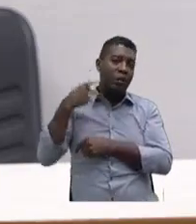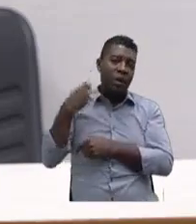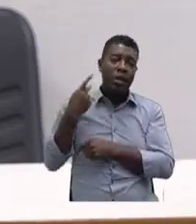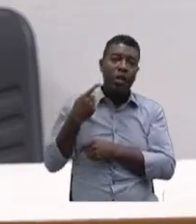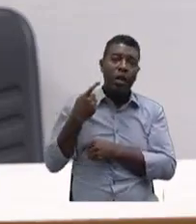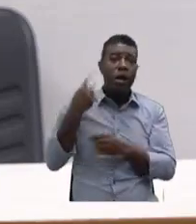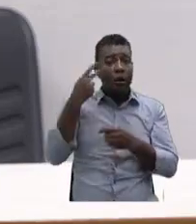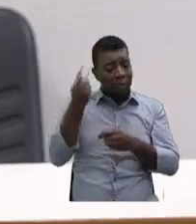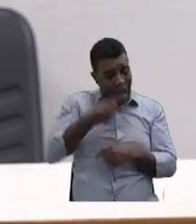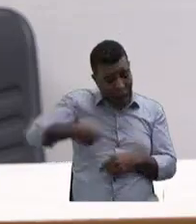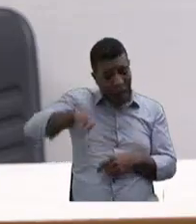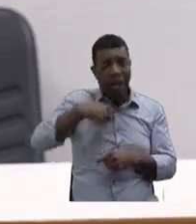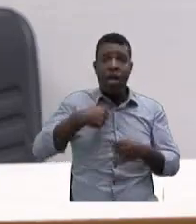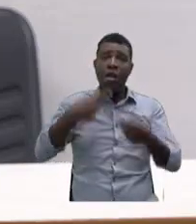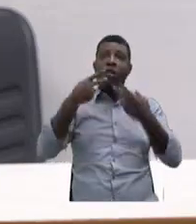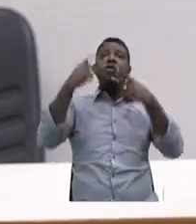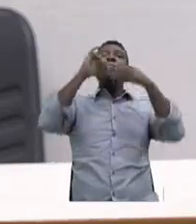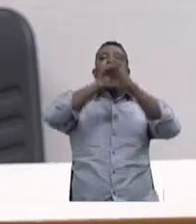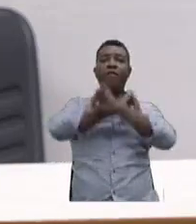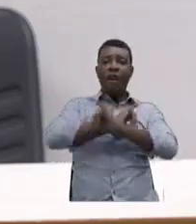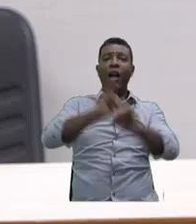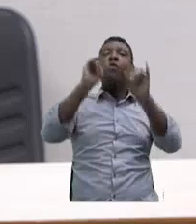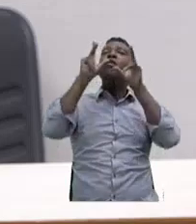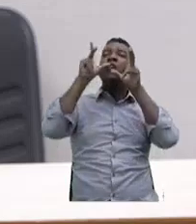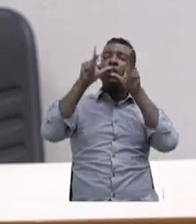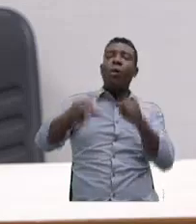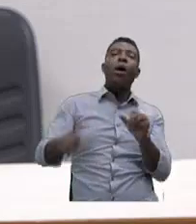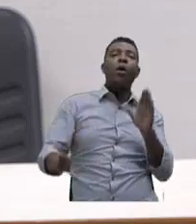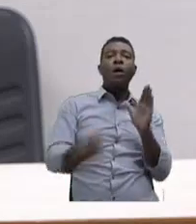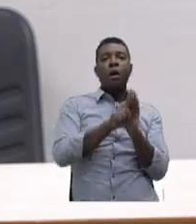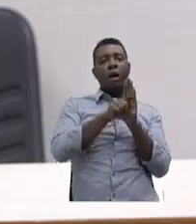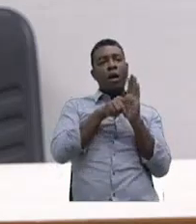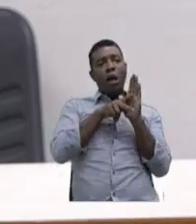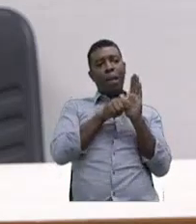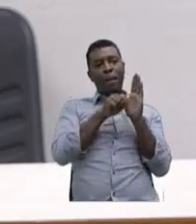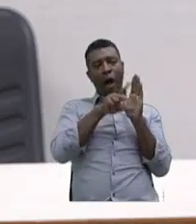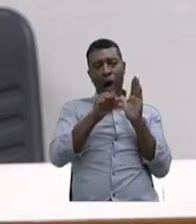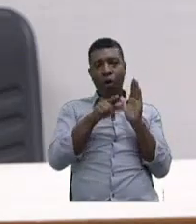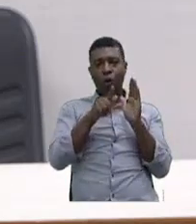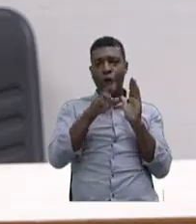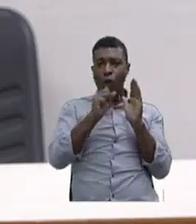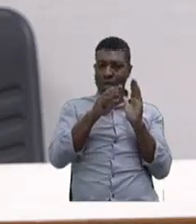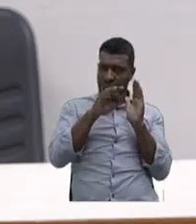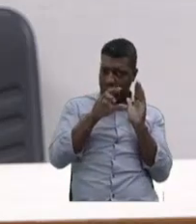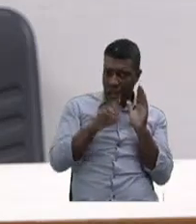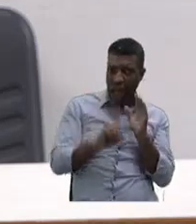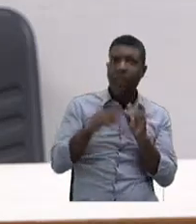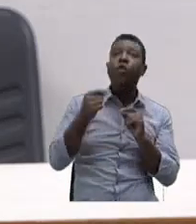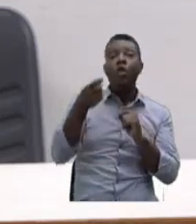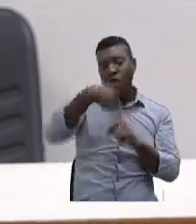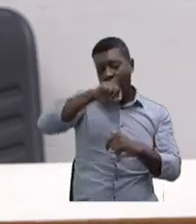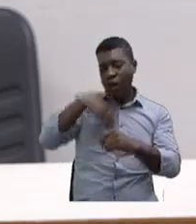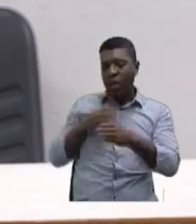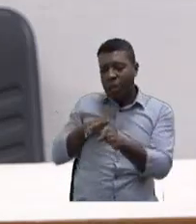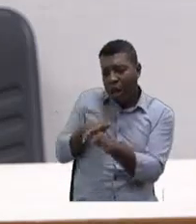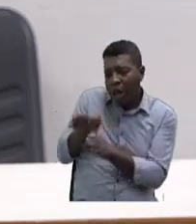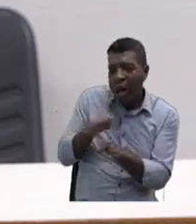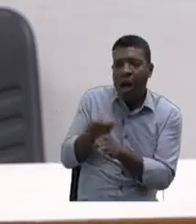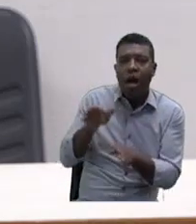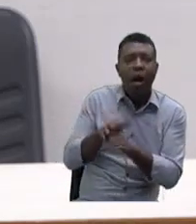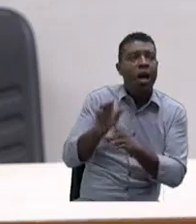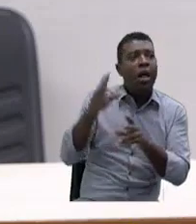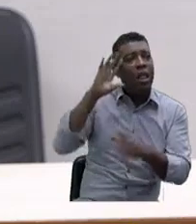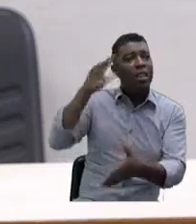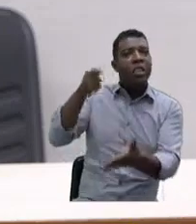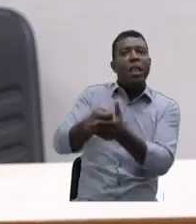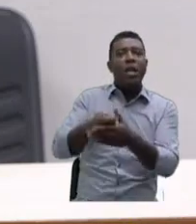digo isso claramente, como foi na Lei Paulo Gustavo, nos cabe assessorar as decisões do Conselho. E